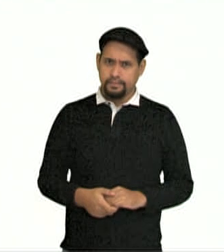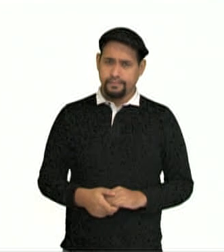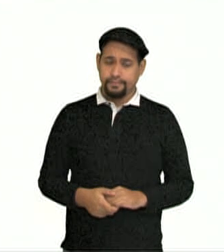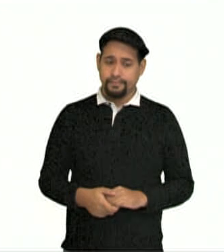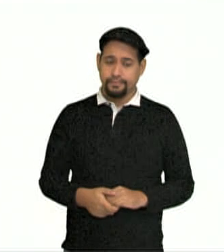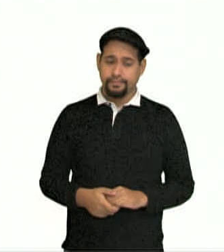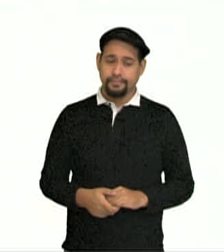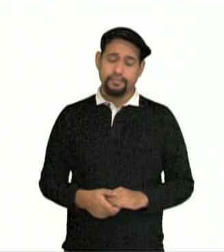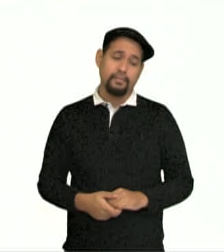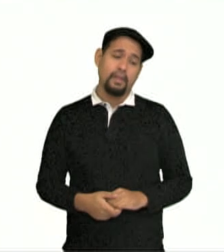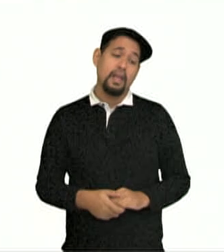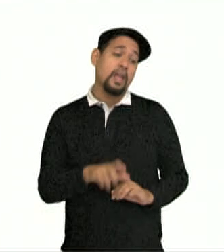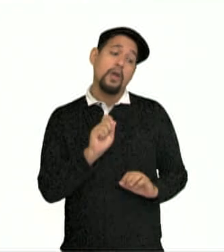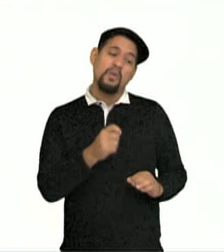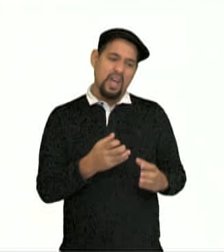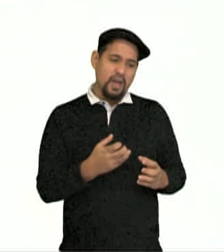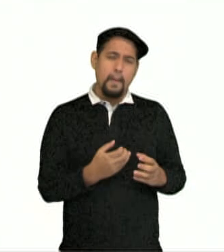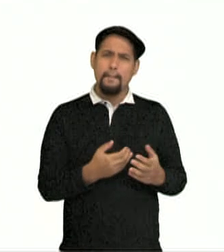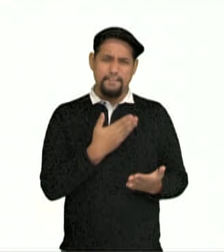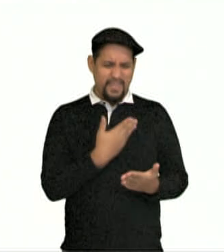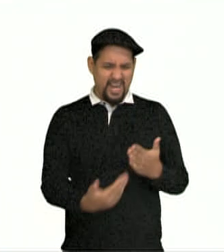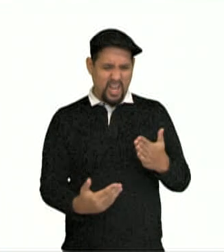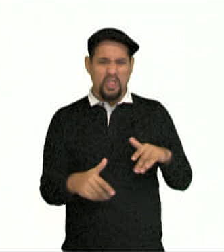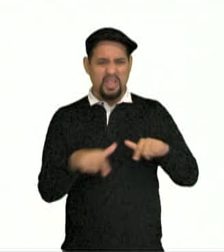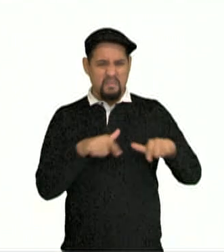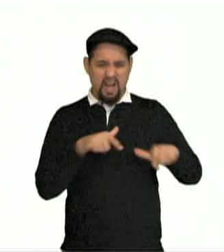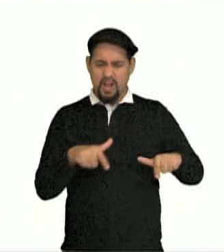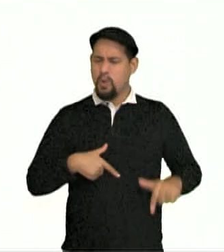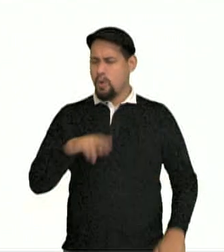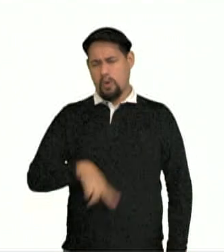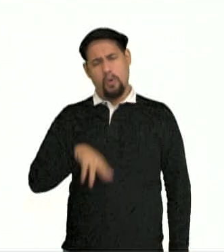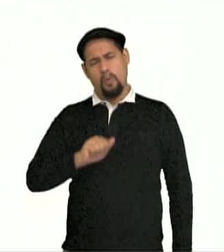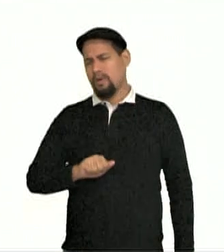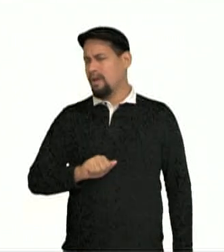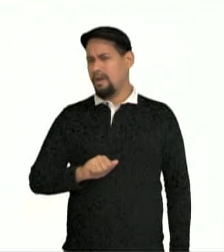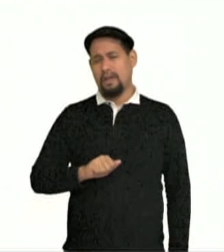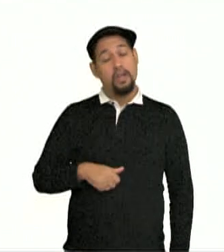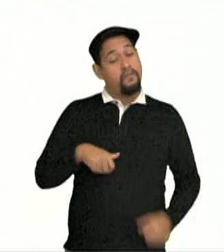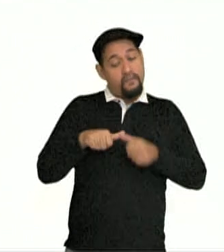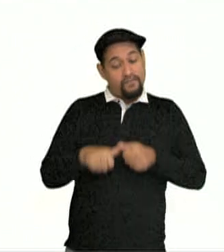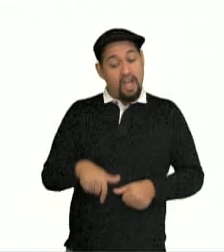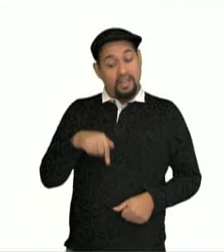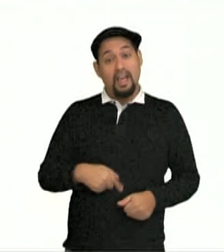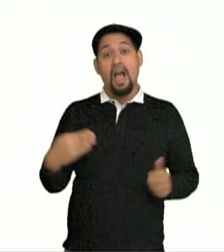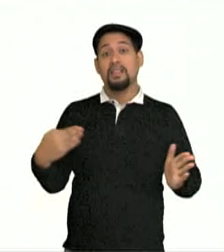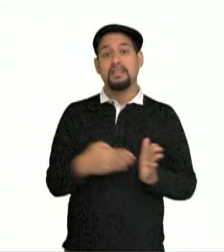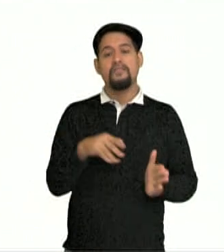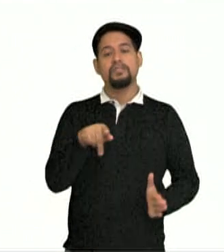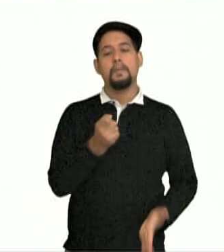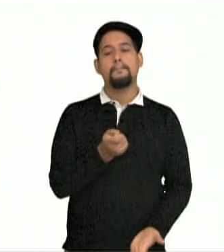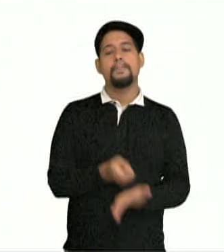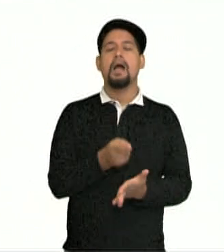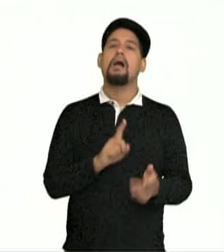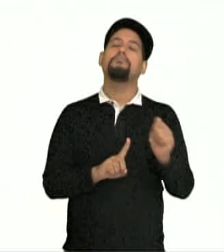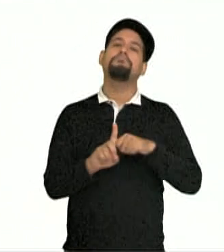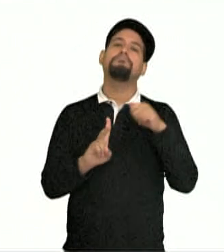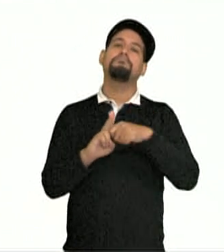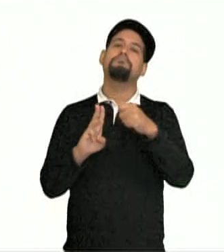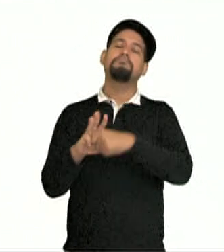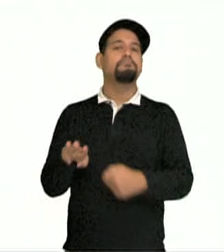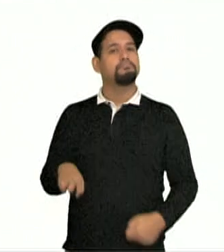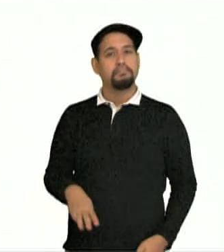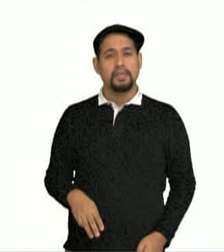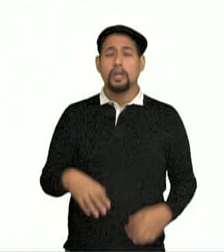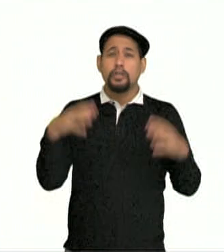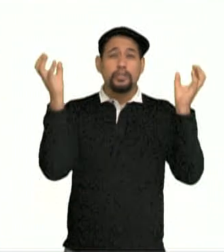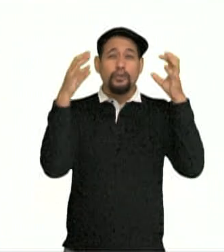Que perca meu emprego? De jeito nenhum. Vou ficar aqui até você cumprir sua obrigação.